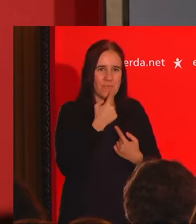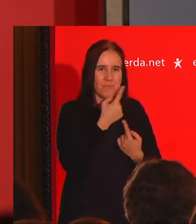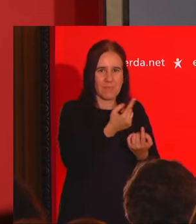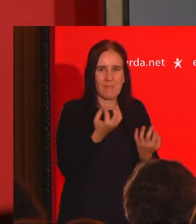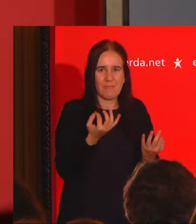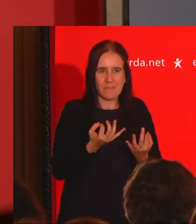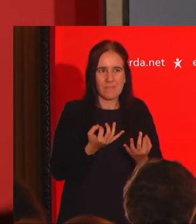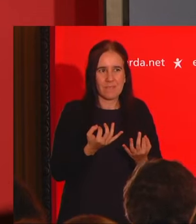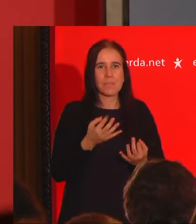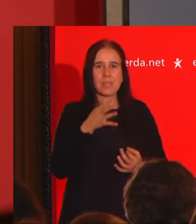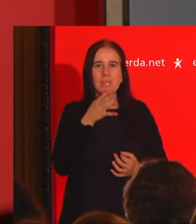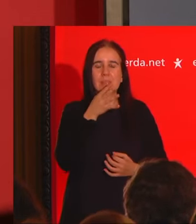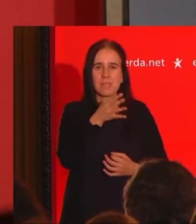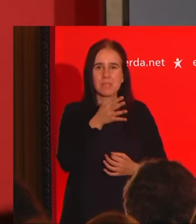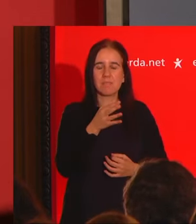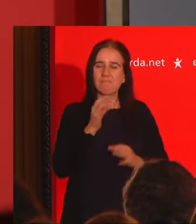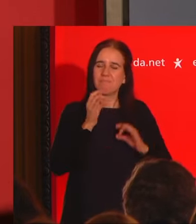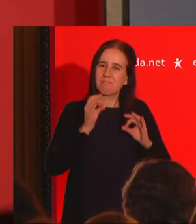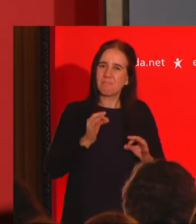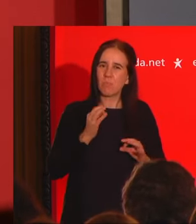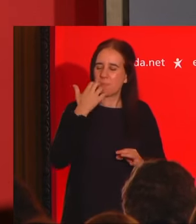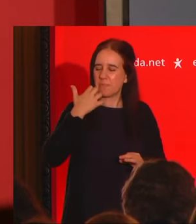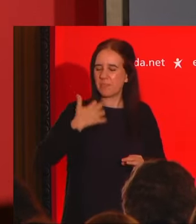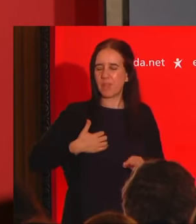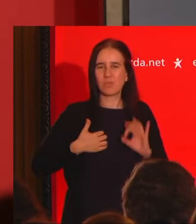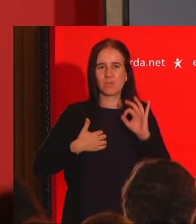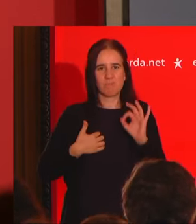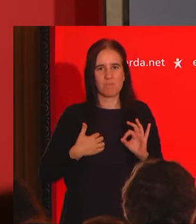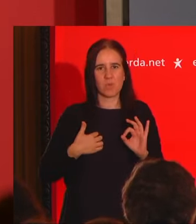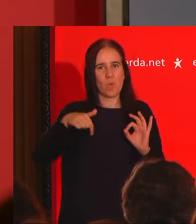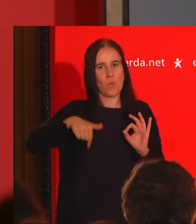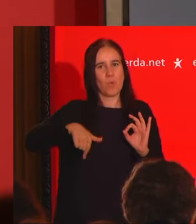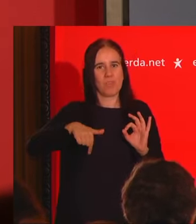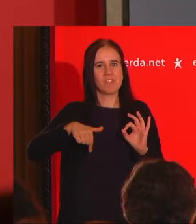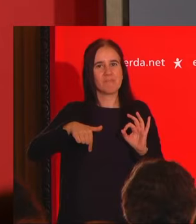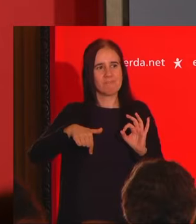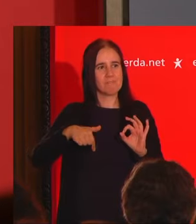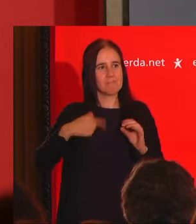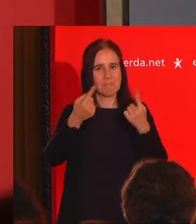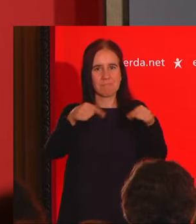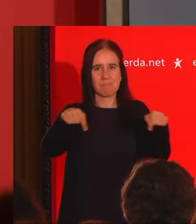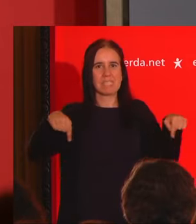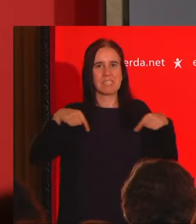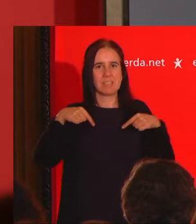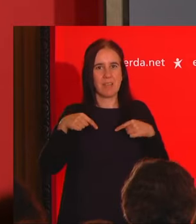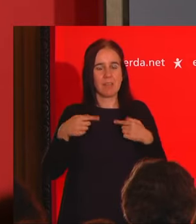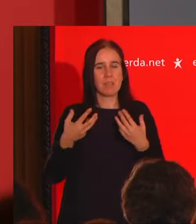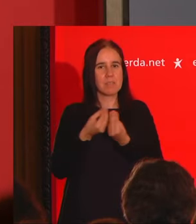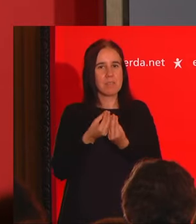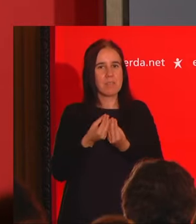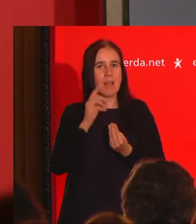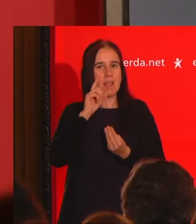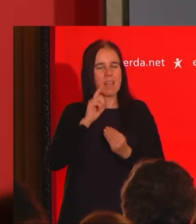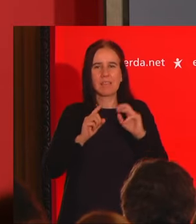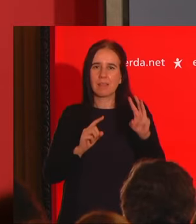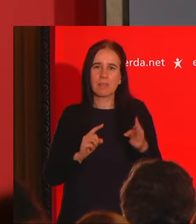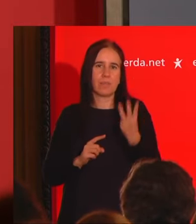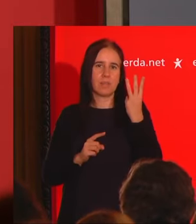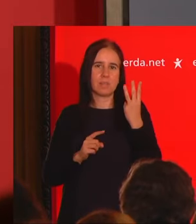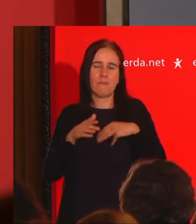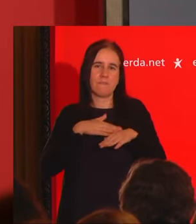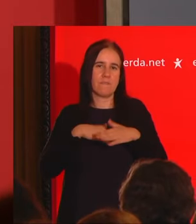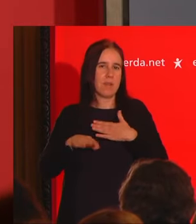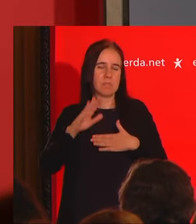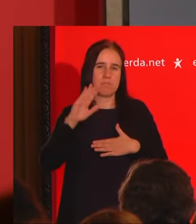isto, dizer que é um particular privilégio poder hoje estar nesta sala com três das mulheres que mais fizeram